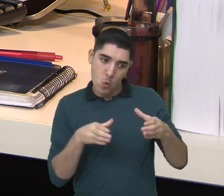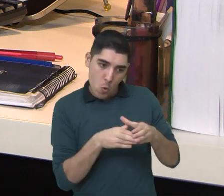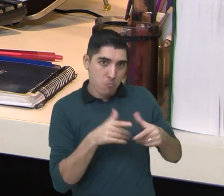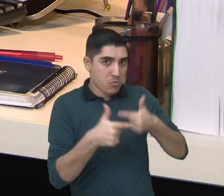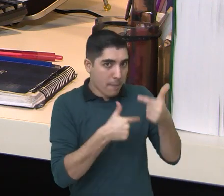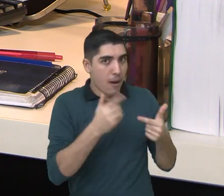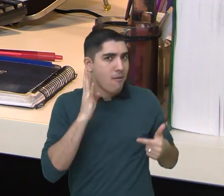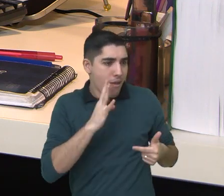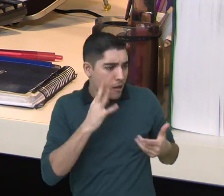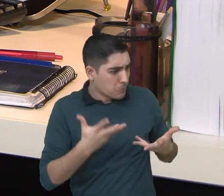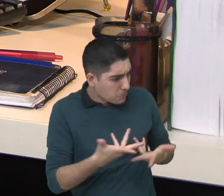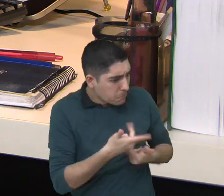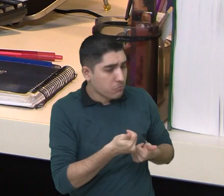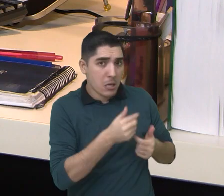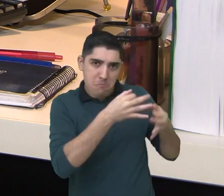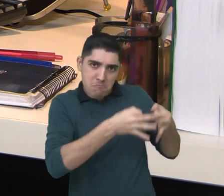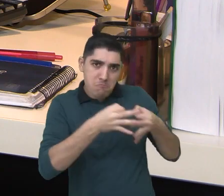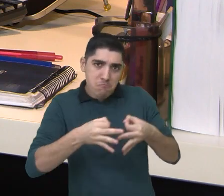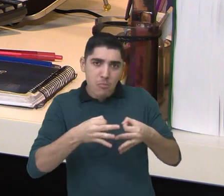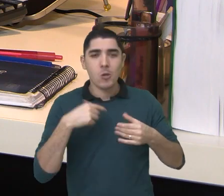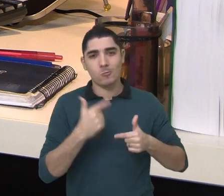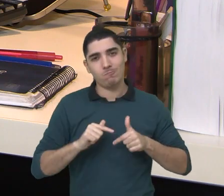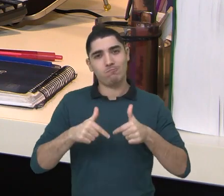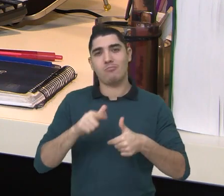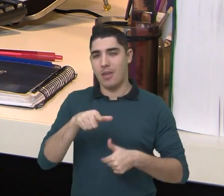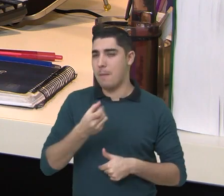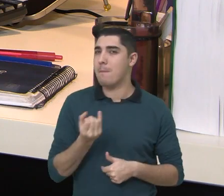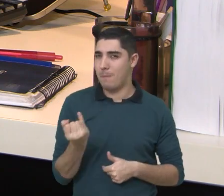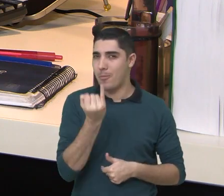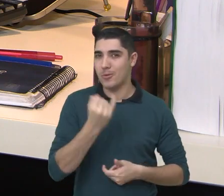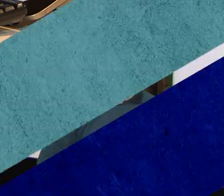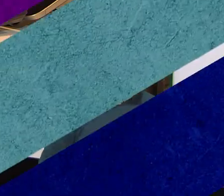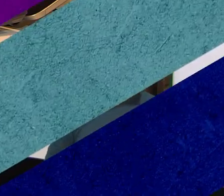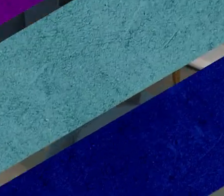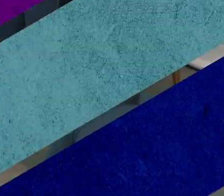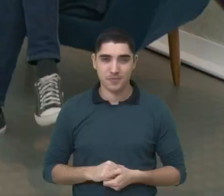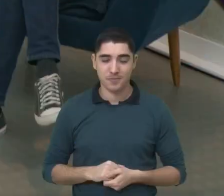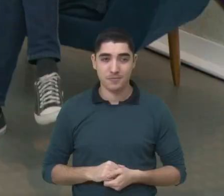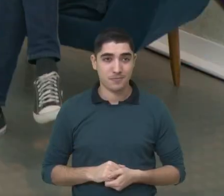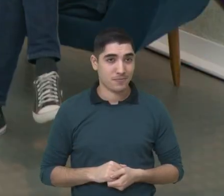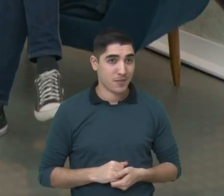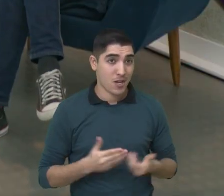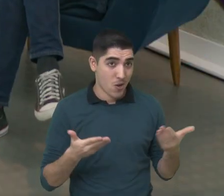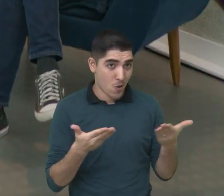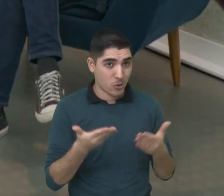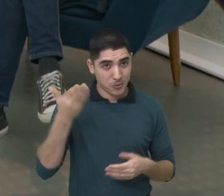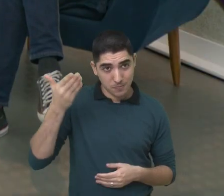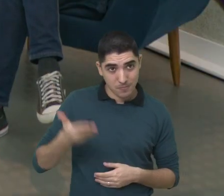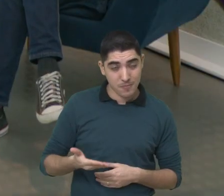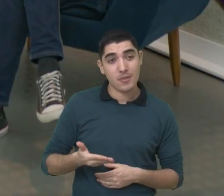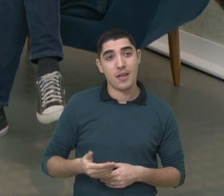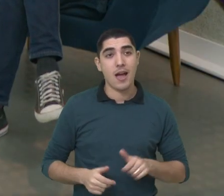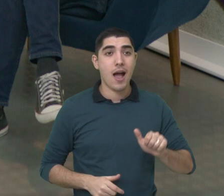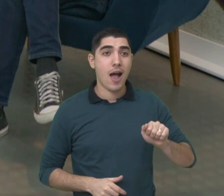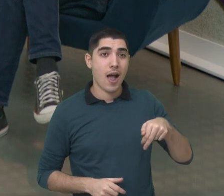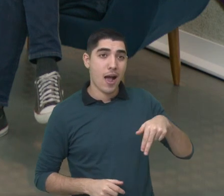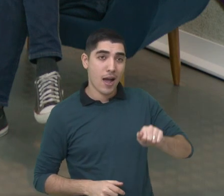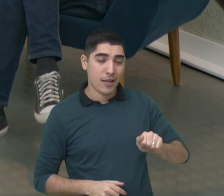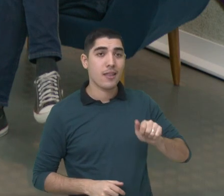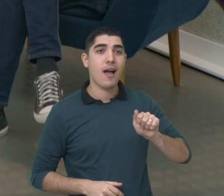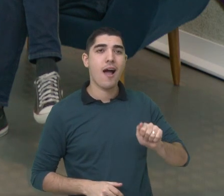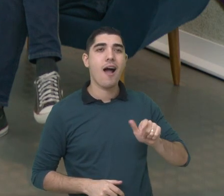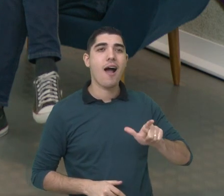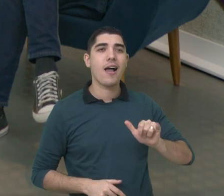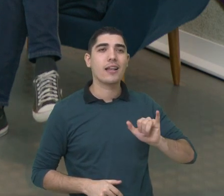numa equipe bacana, num lugar legal, com pessoas honestas, corretas, vale muito a pena. E hoje recebemos a Ana Alice, que tem uma